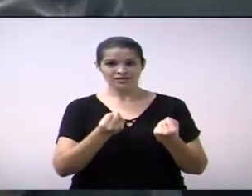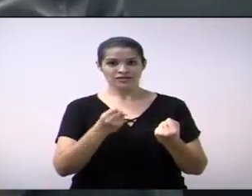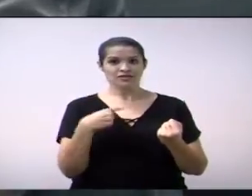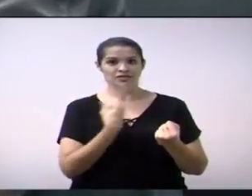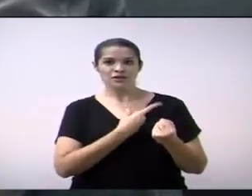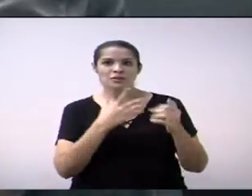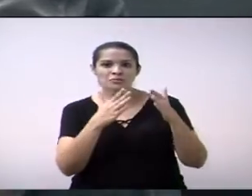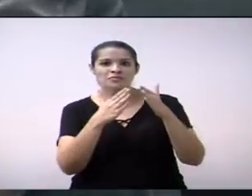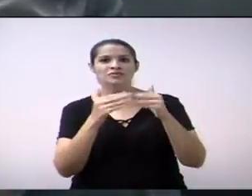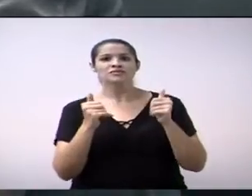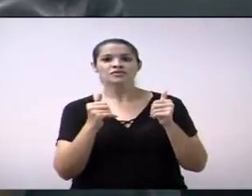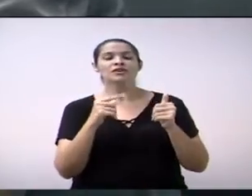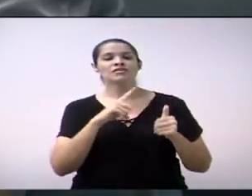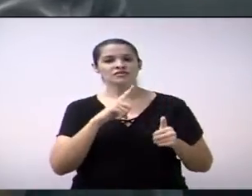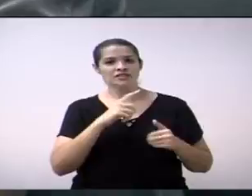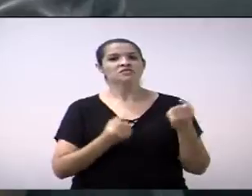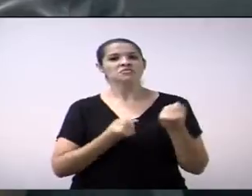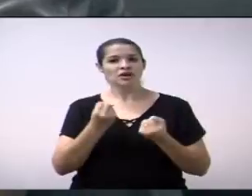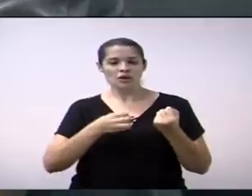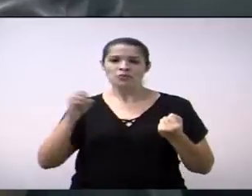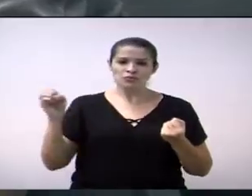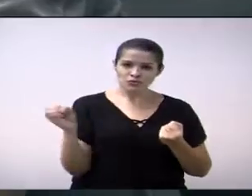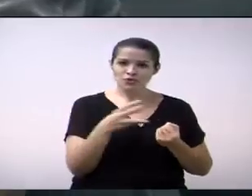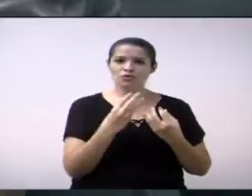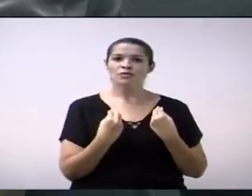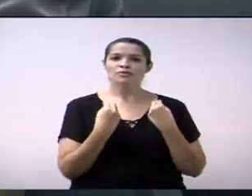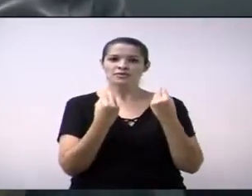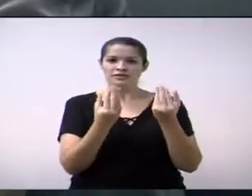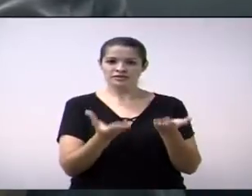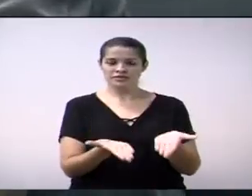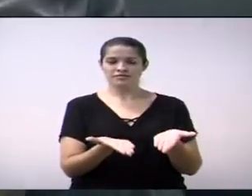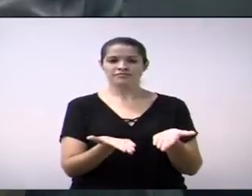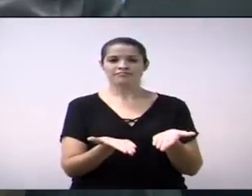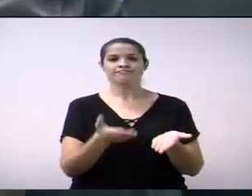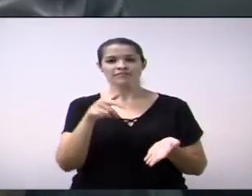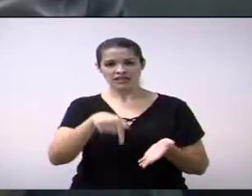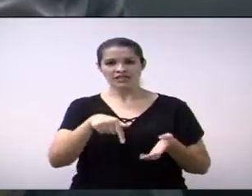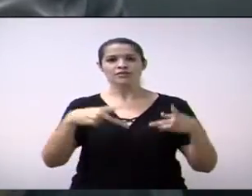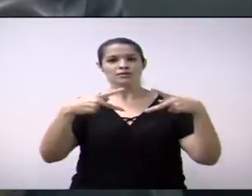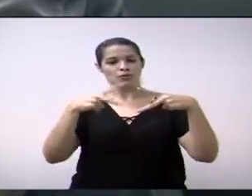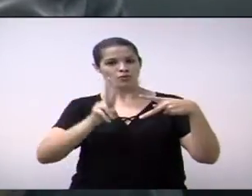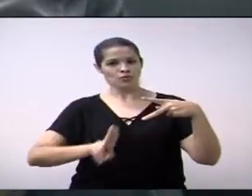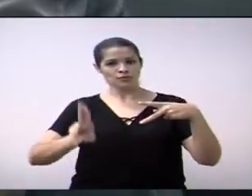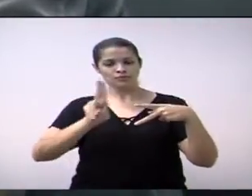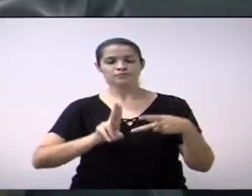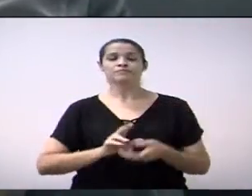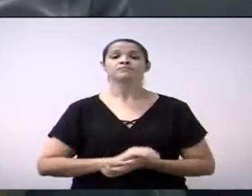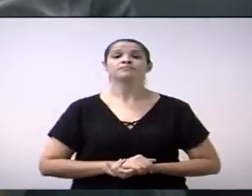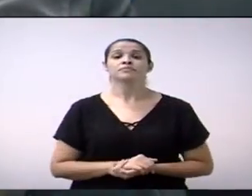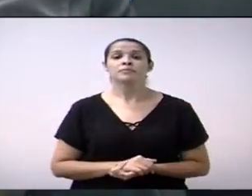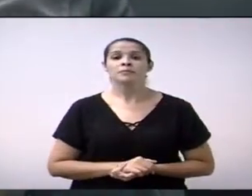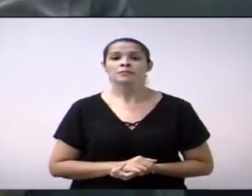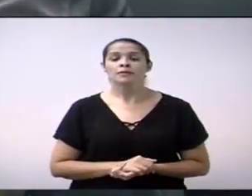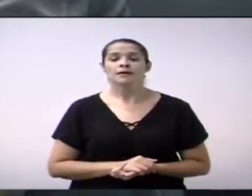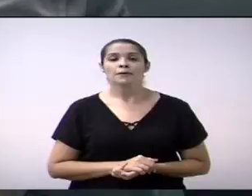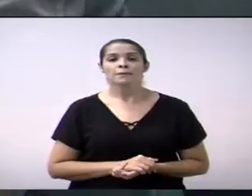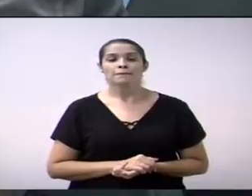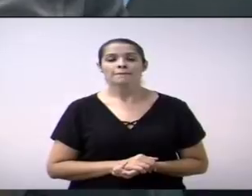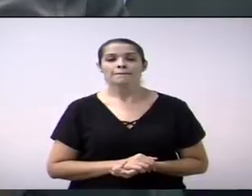Aircross, que vai ser entregue no nosso município logo, logo. Também dizer